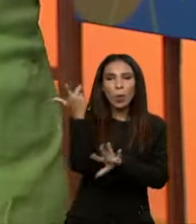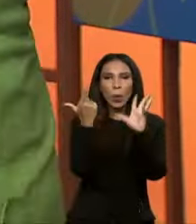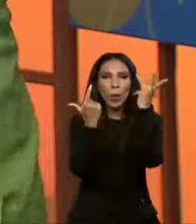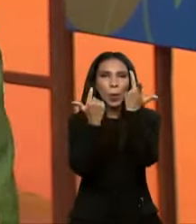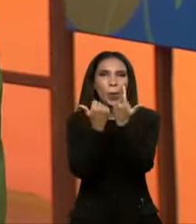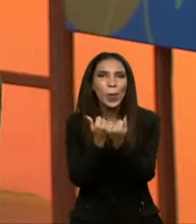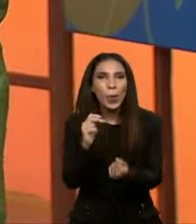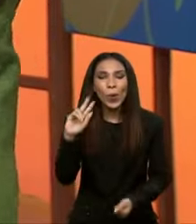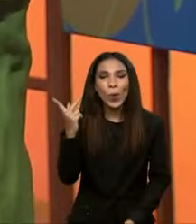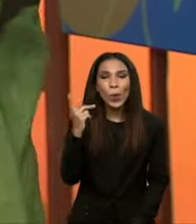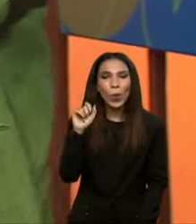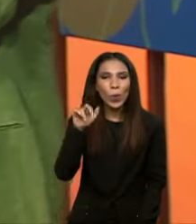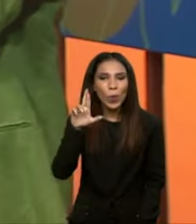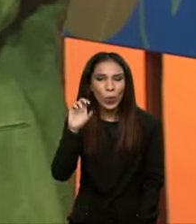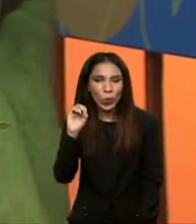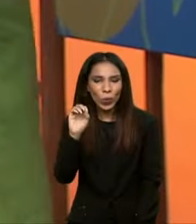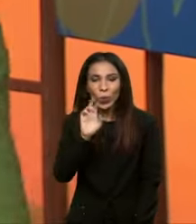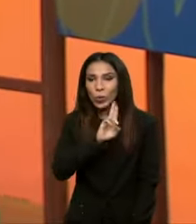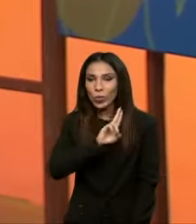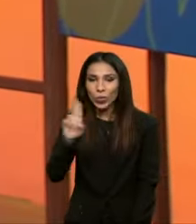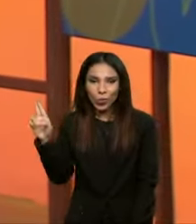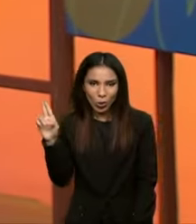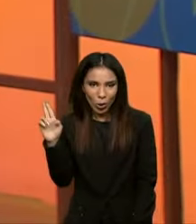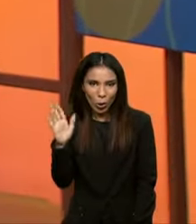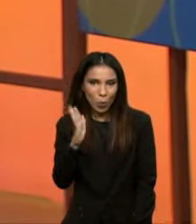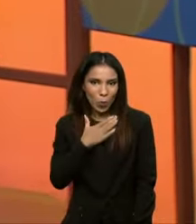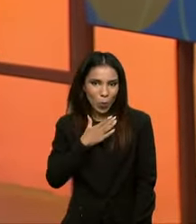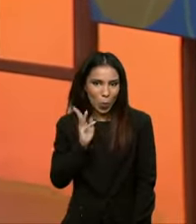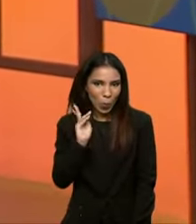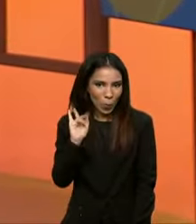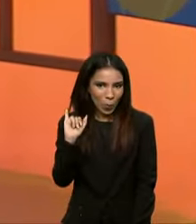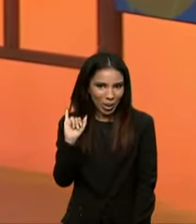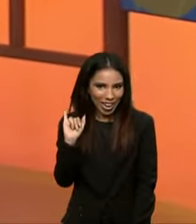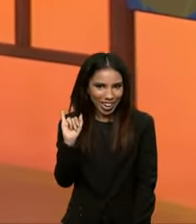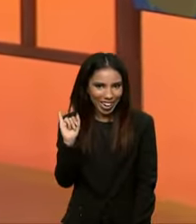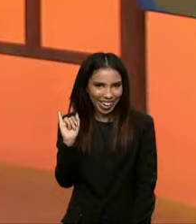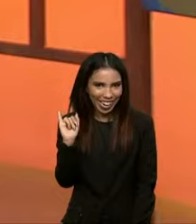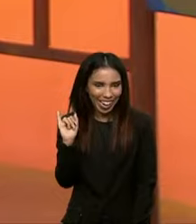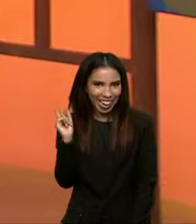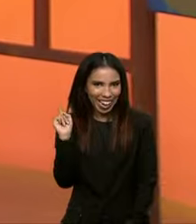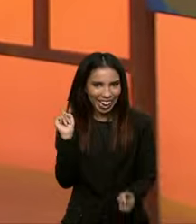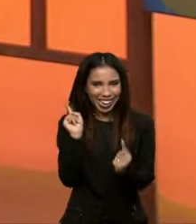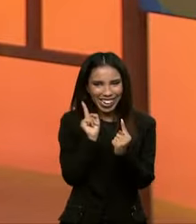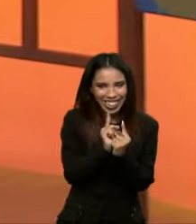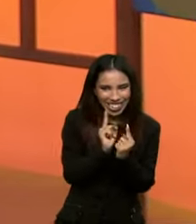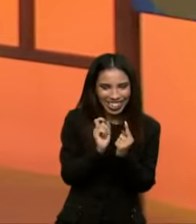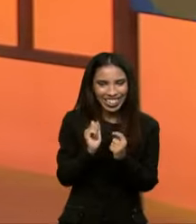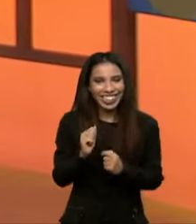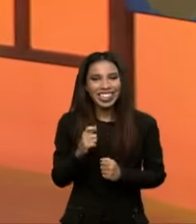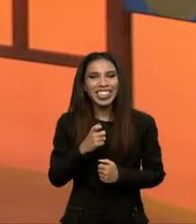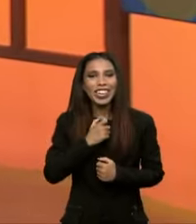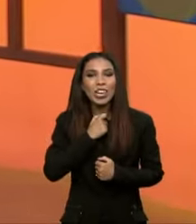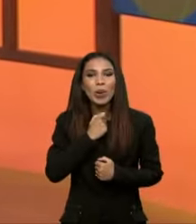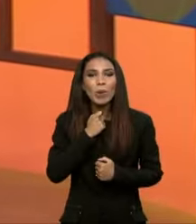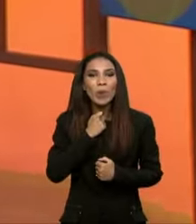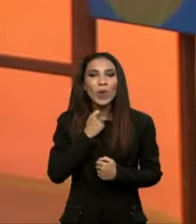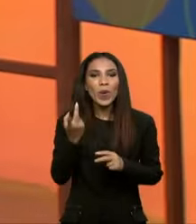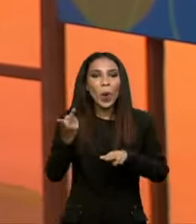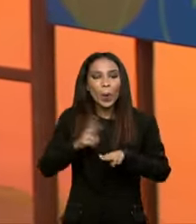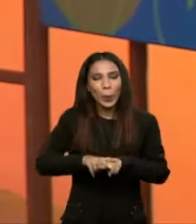pai. Olha ali. Não, e não cavaleiro, levantou. Eu vou você. Preso. Eu vou você. Esse microfone prende a